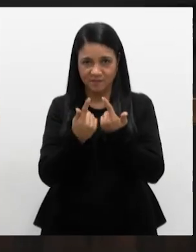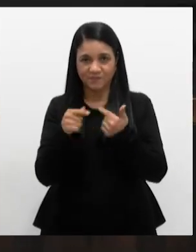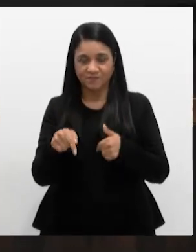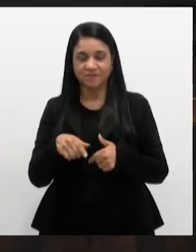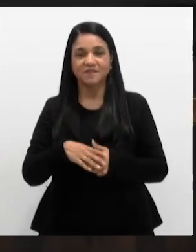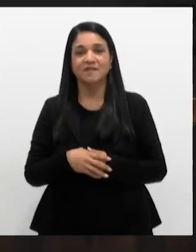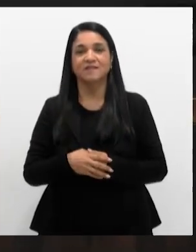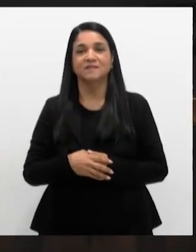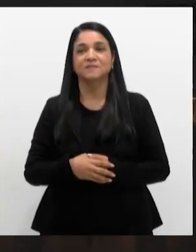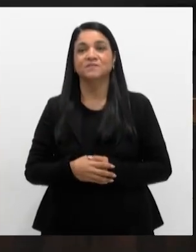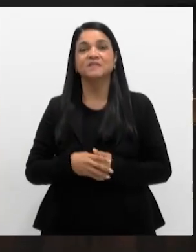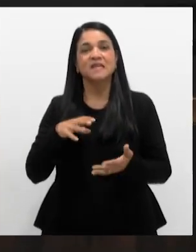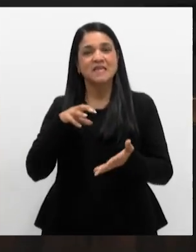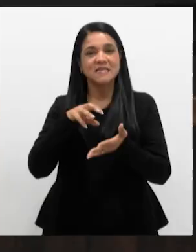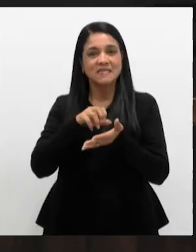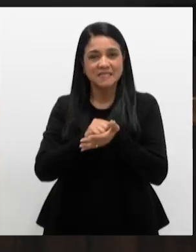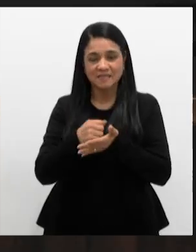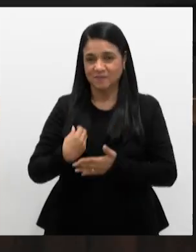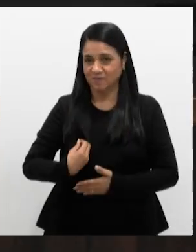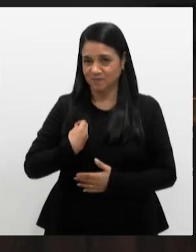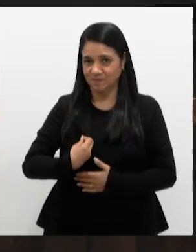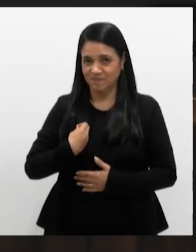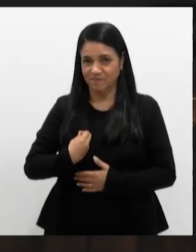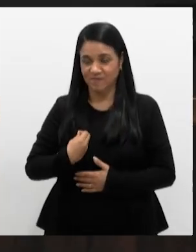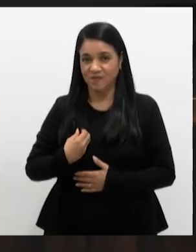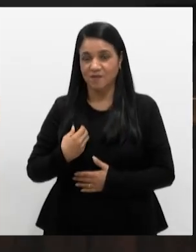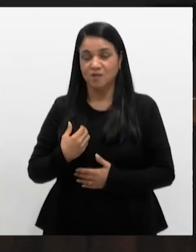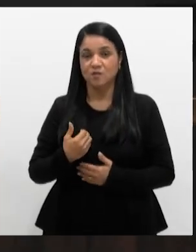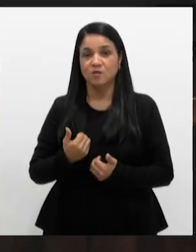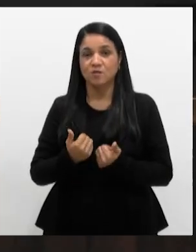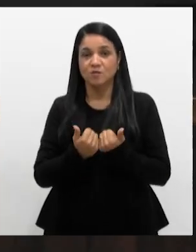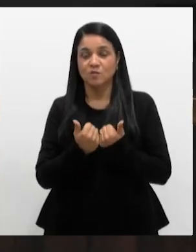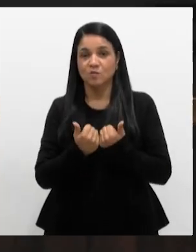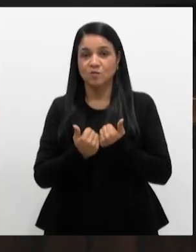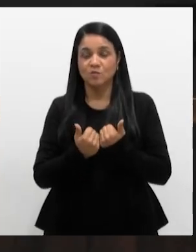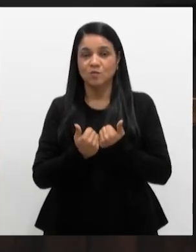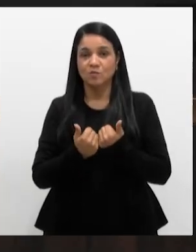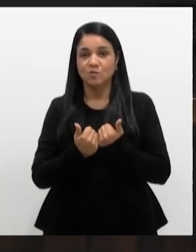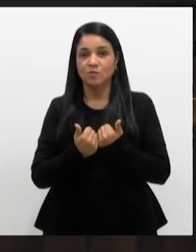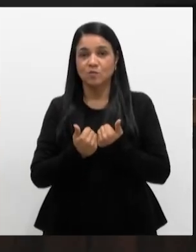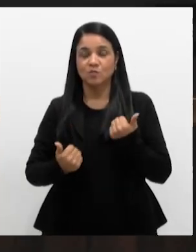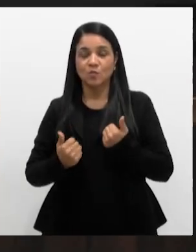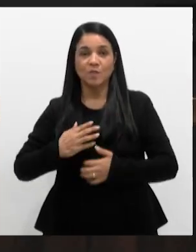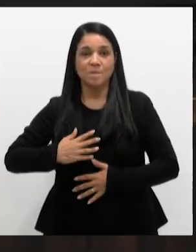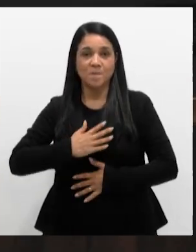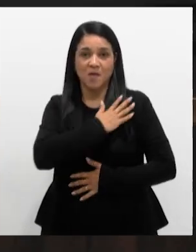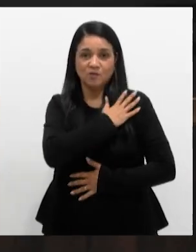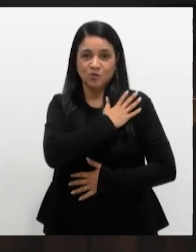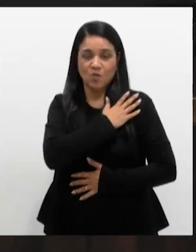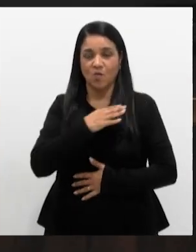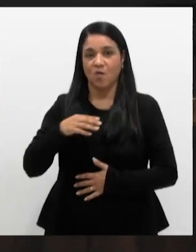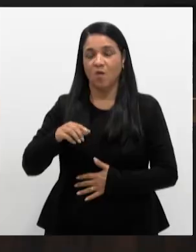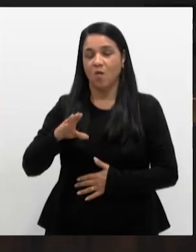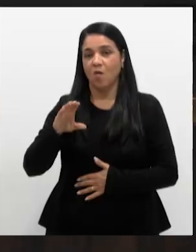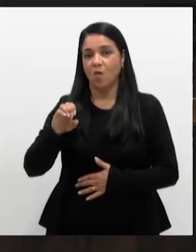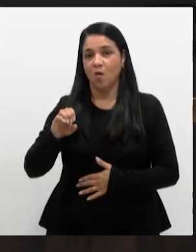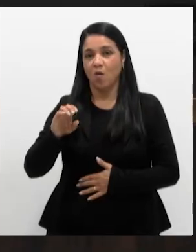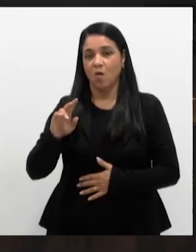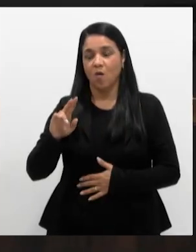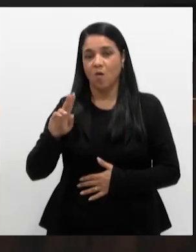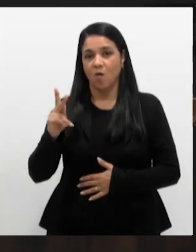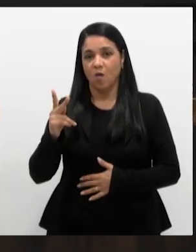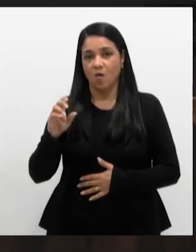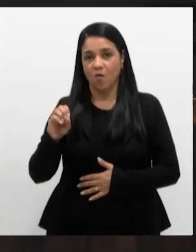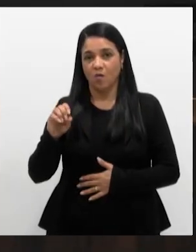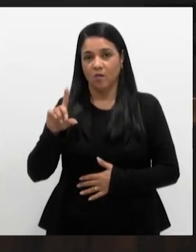de Janeiro. Registrar também a presença do subcomandante do RECOM, Major Odilon, se faz presente aqui